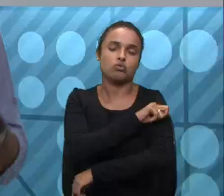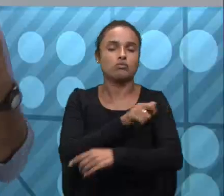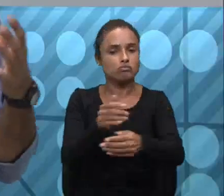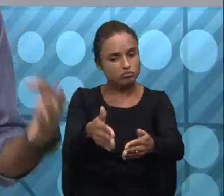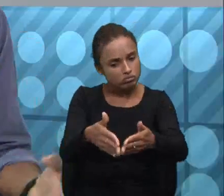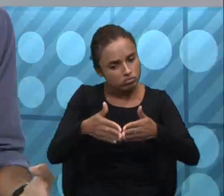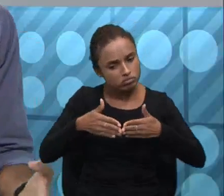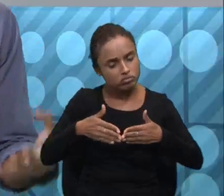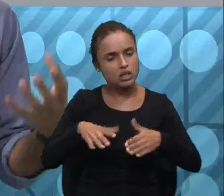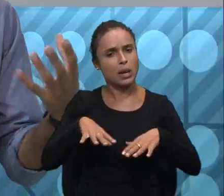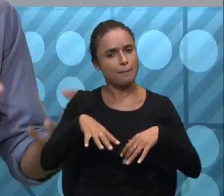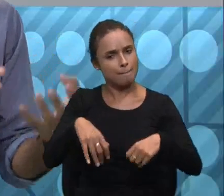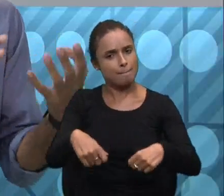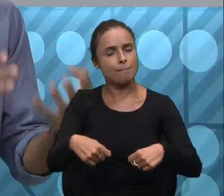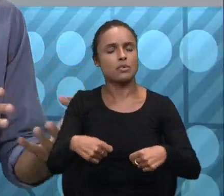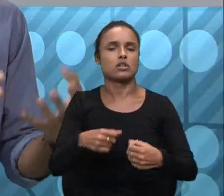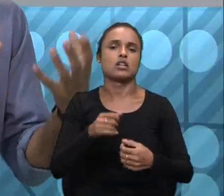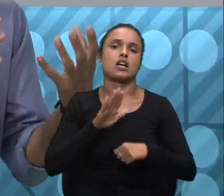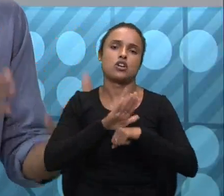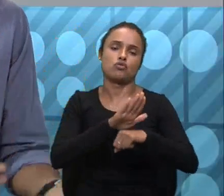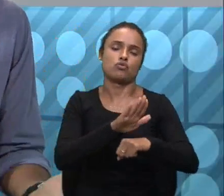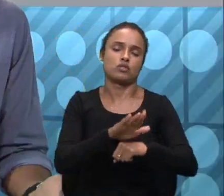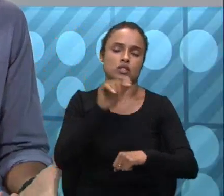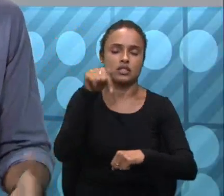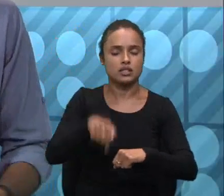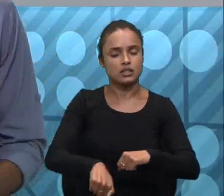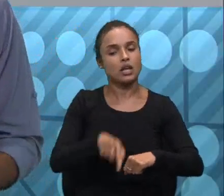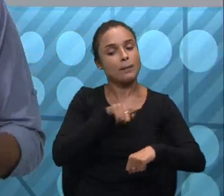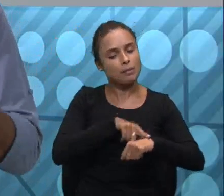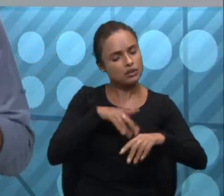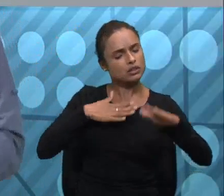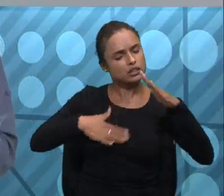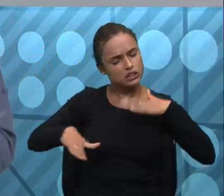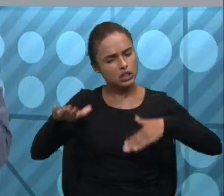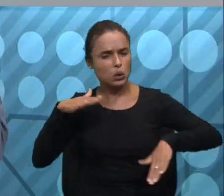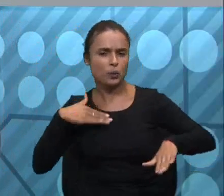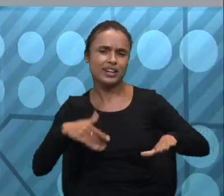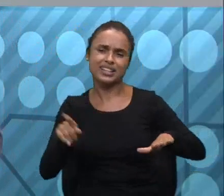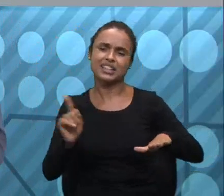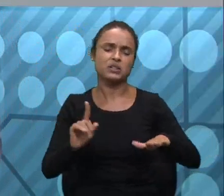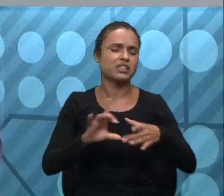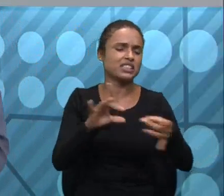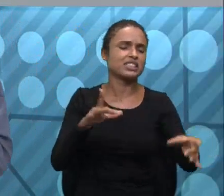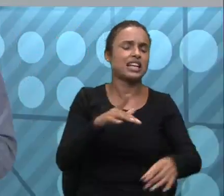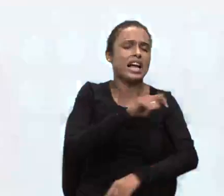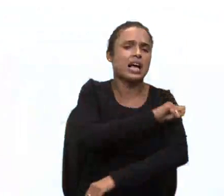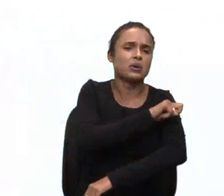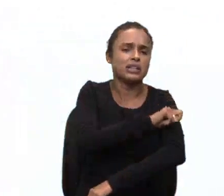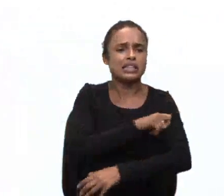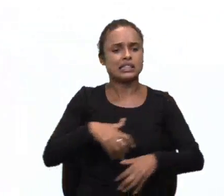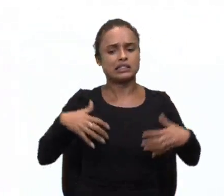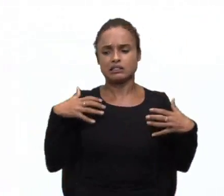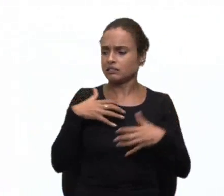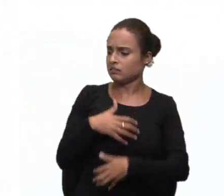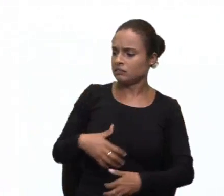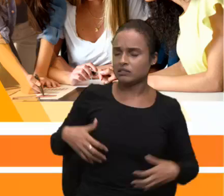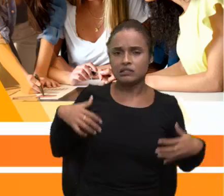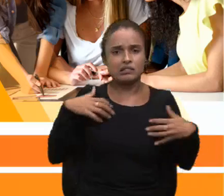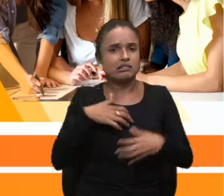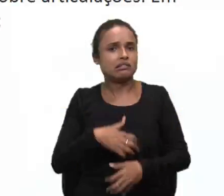aula para que esse momento seja o mais tranquilo possível. Vamos seguir? Tem uma situação problema agora.